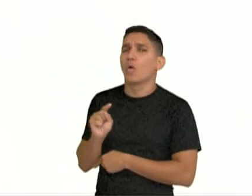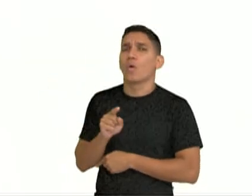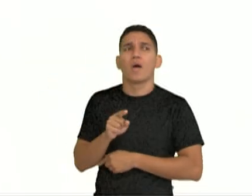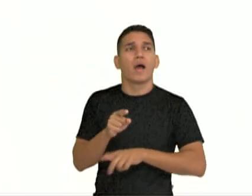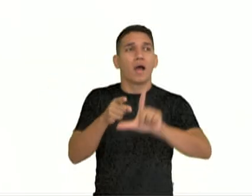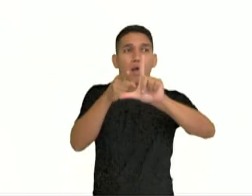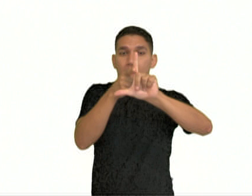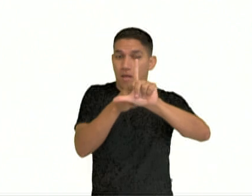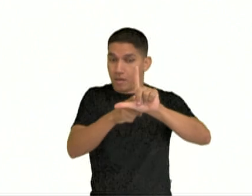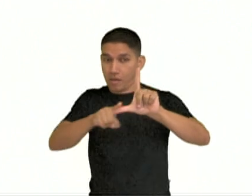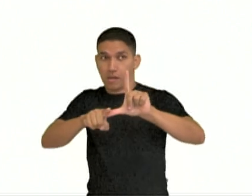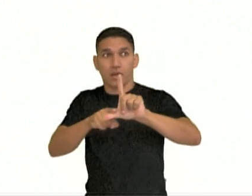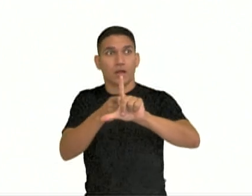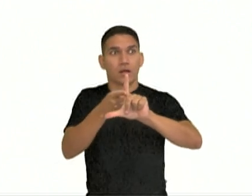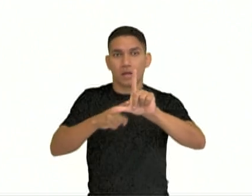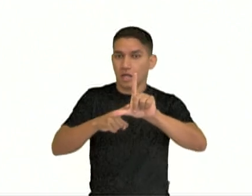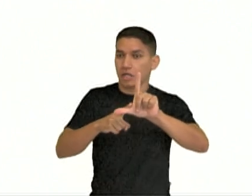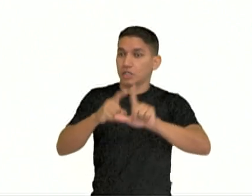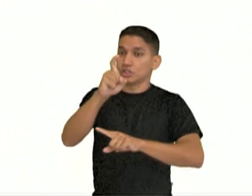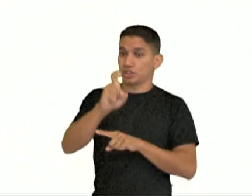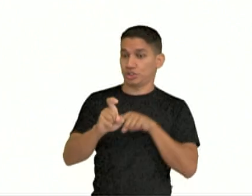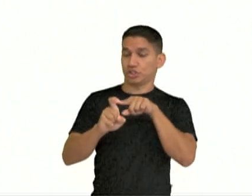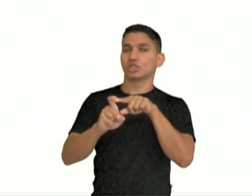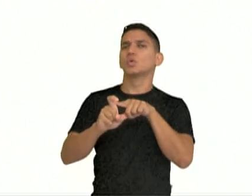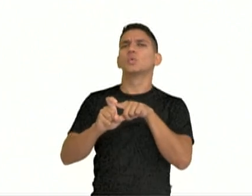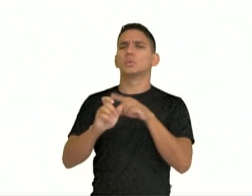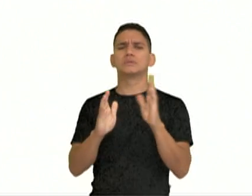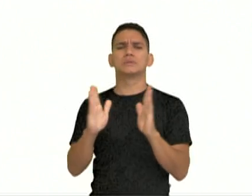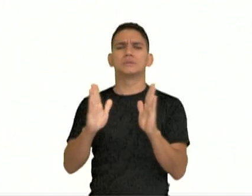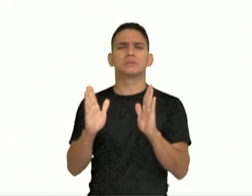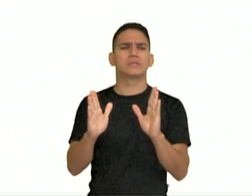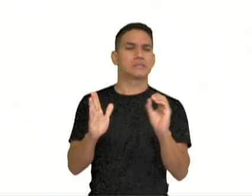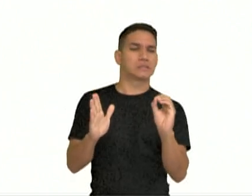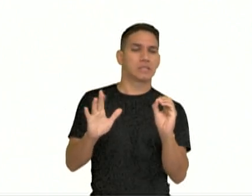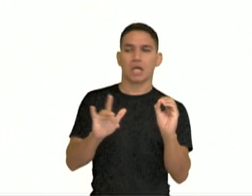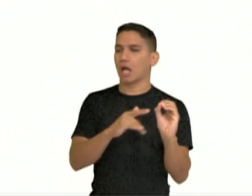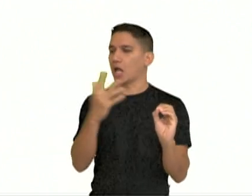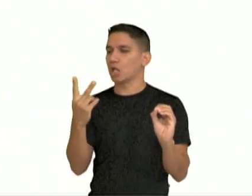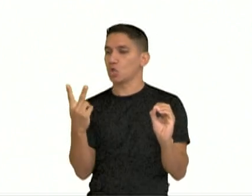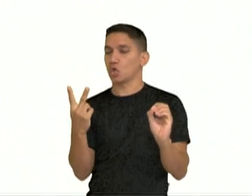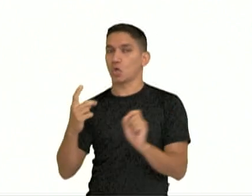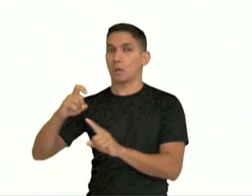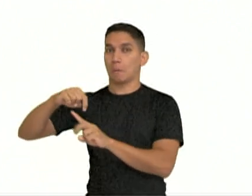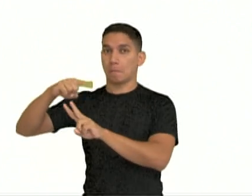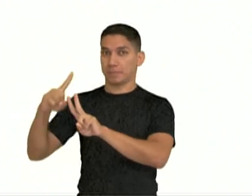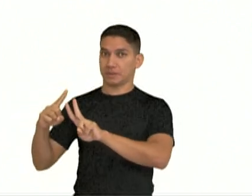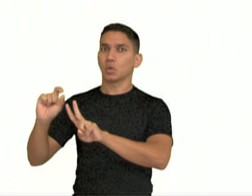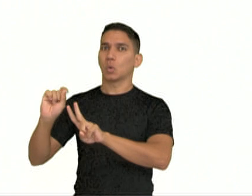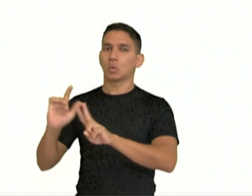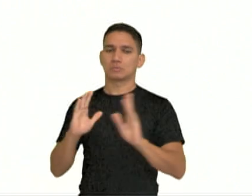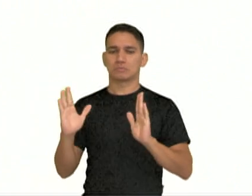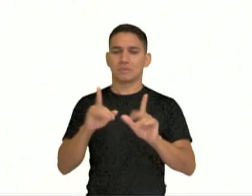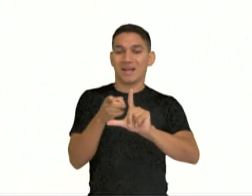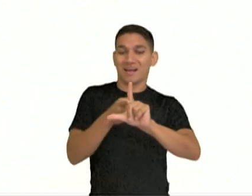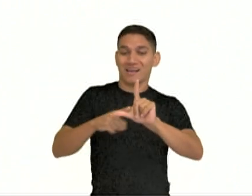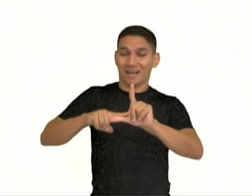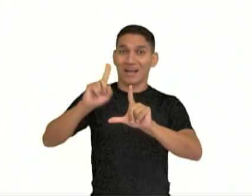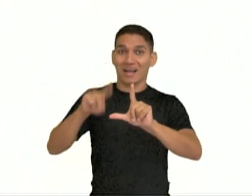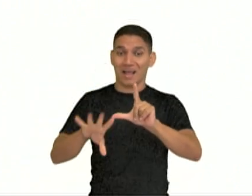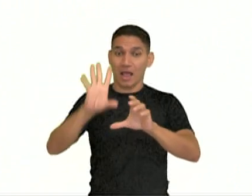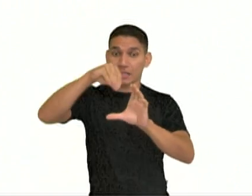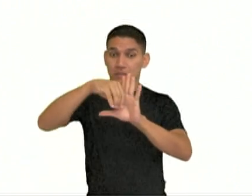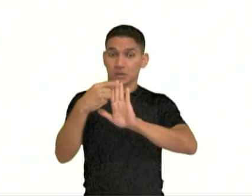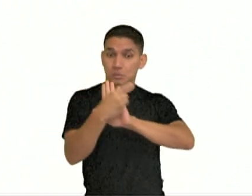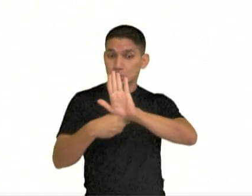ângulo X está no intervalo de 0 a 2π, ou seja, esse ângulo está na circunferência,